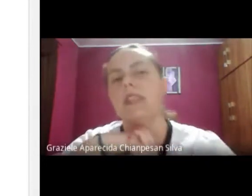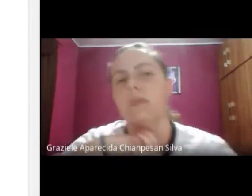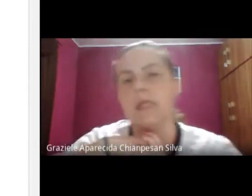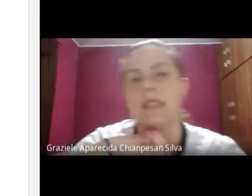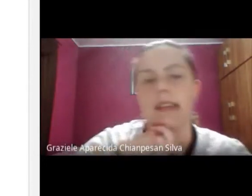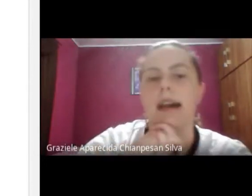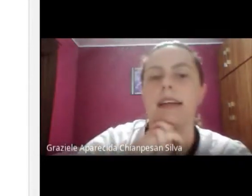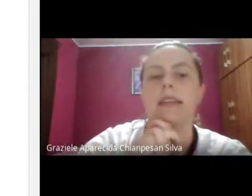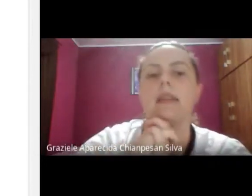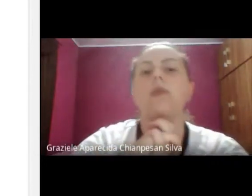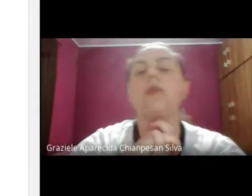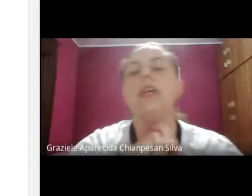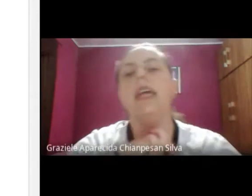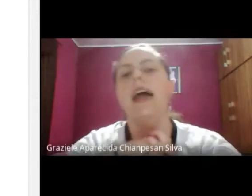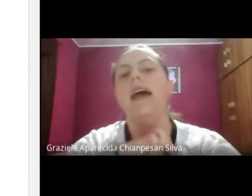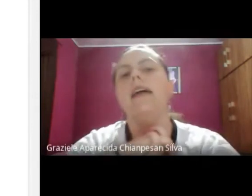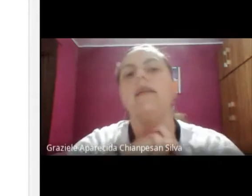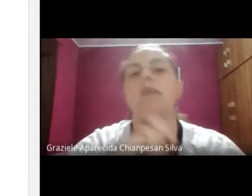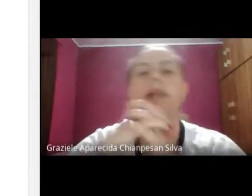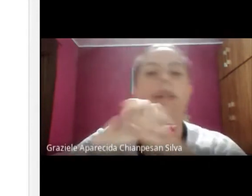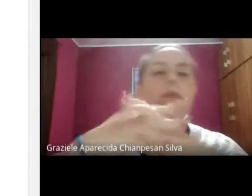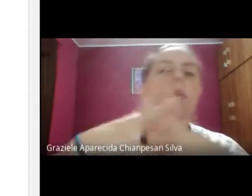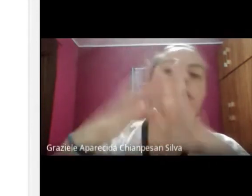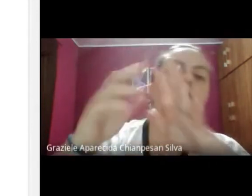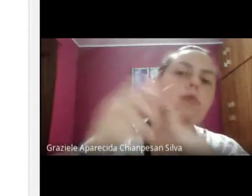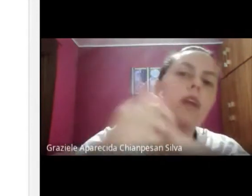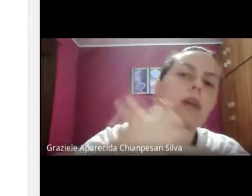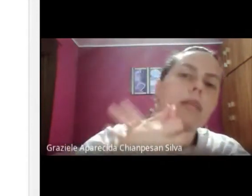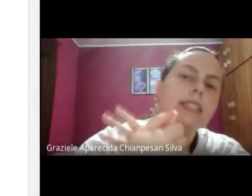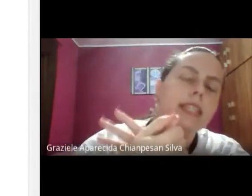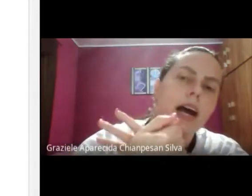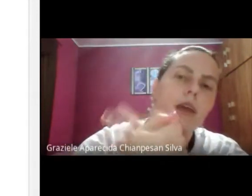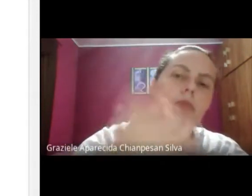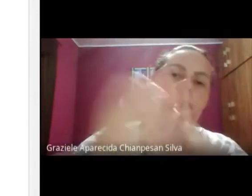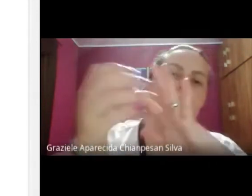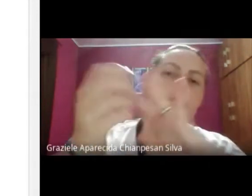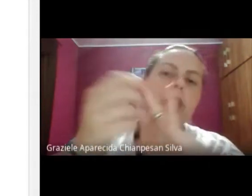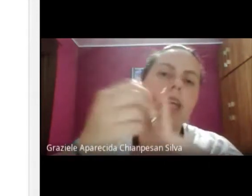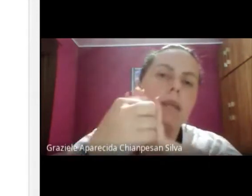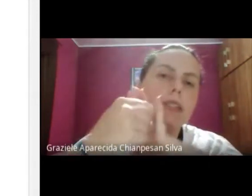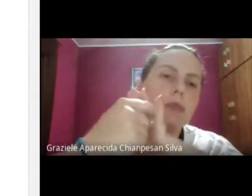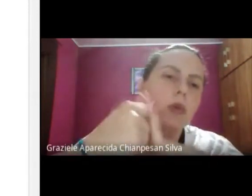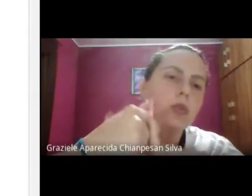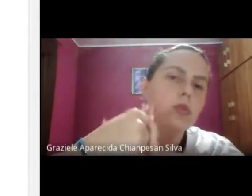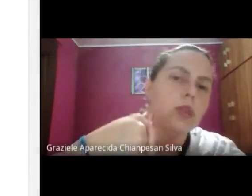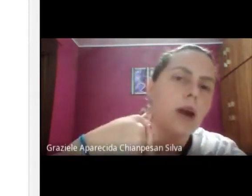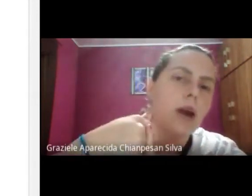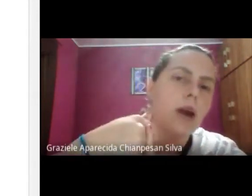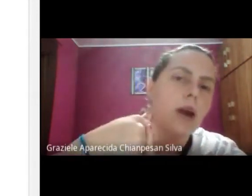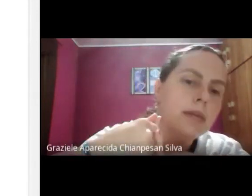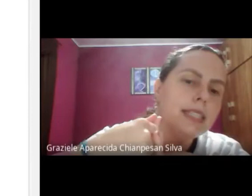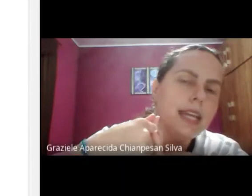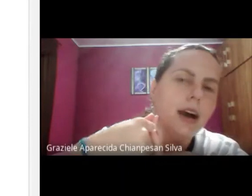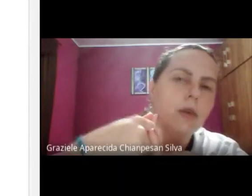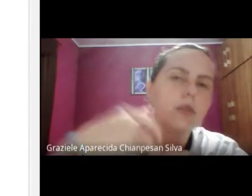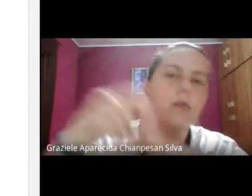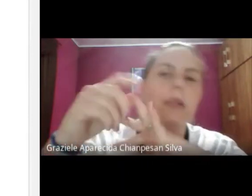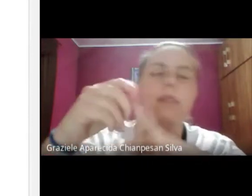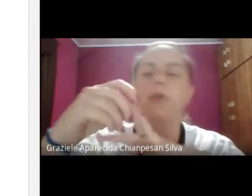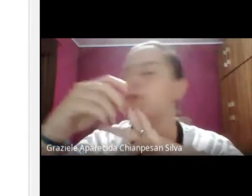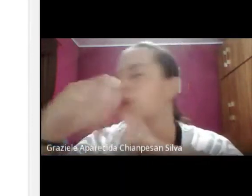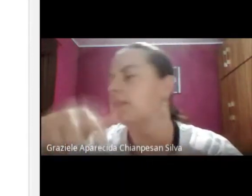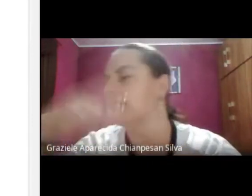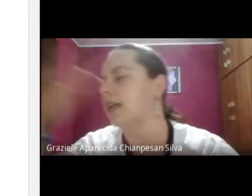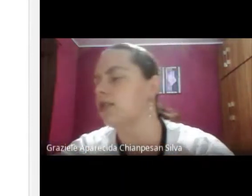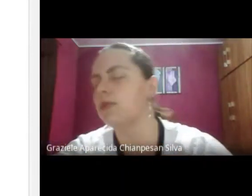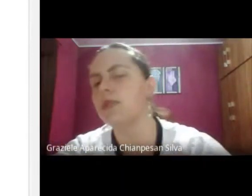para vocês pesquisarem o que é patrimônio cultural material e o que é patrimônio cultural imaterial. Que o